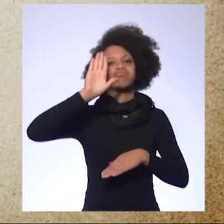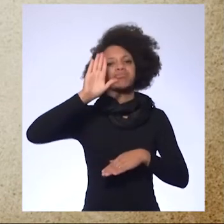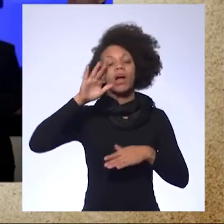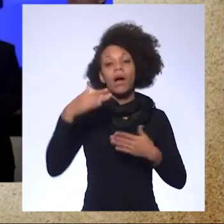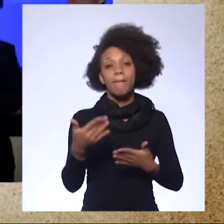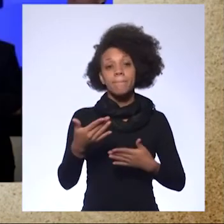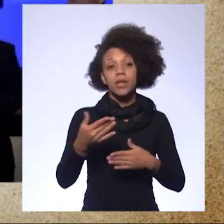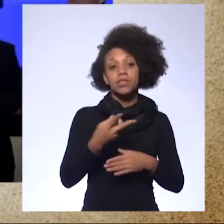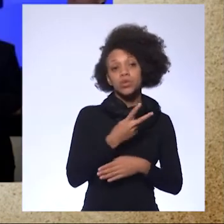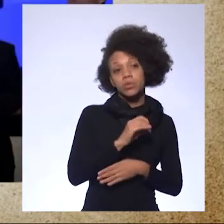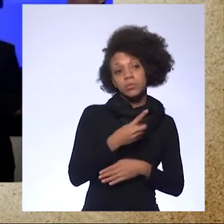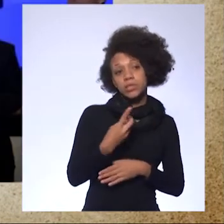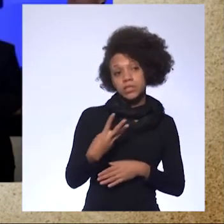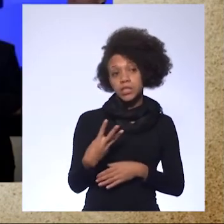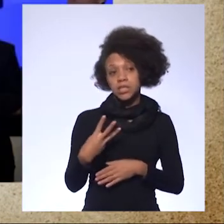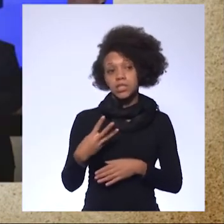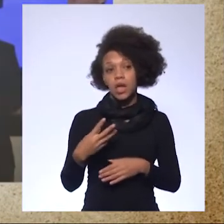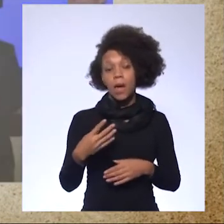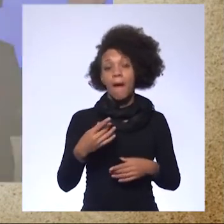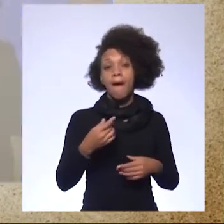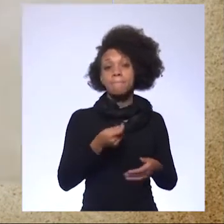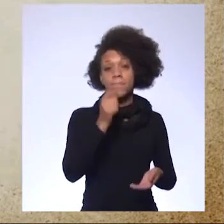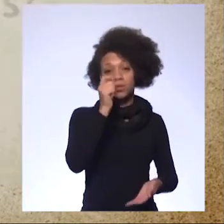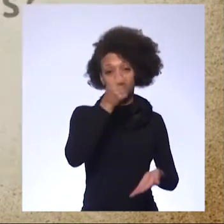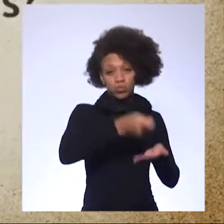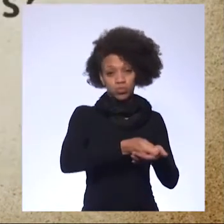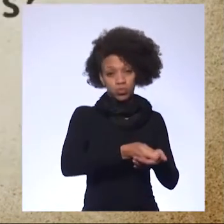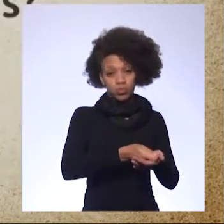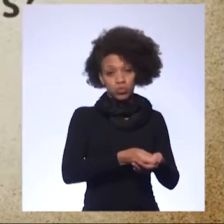marcado em 2013 pelo leilão do Campo de Libra.